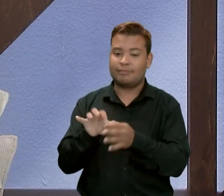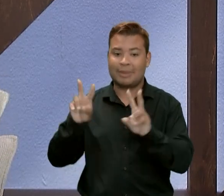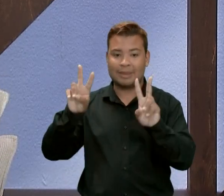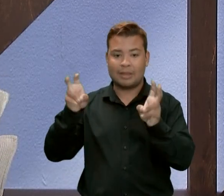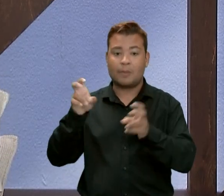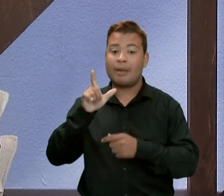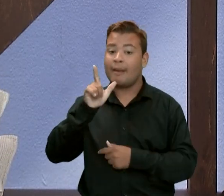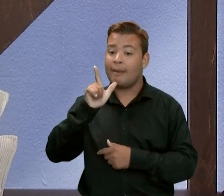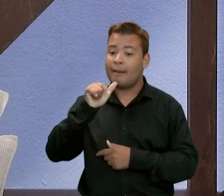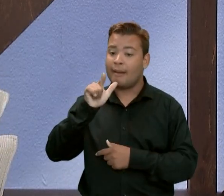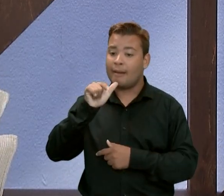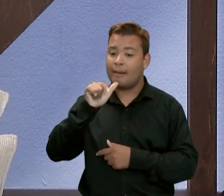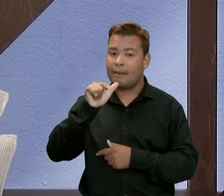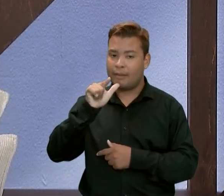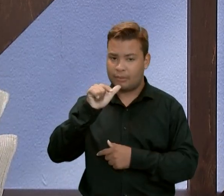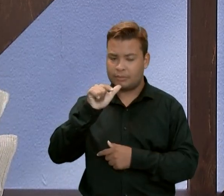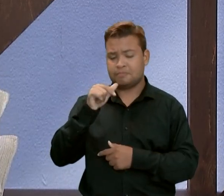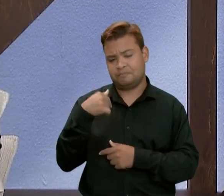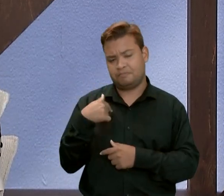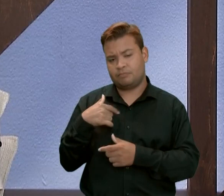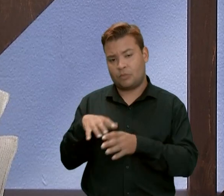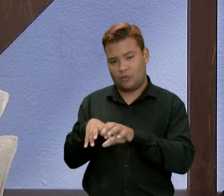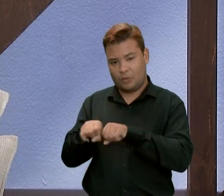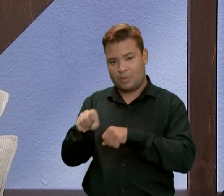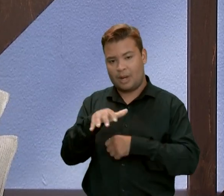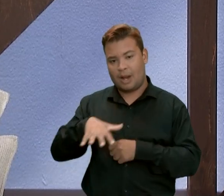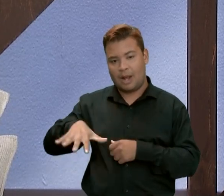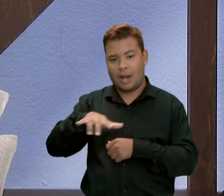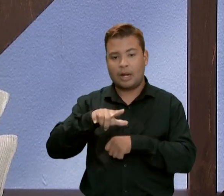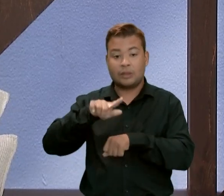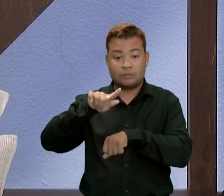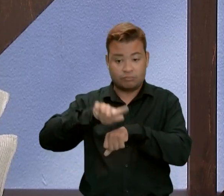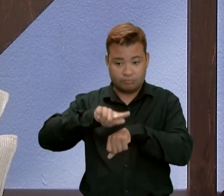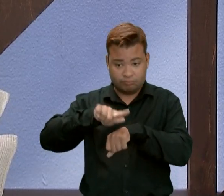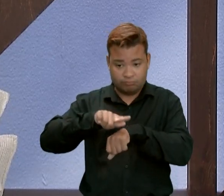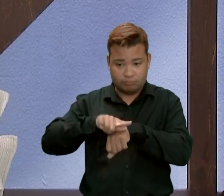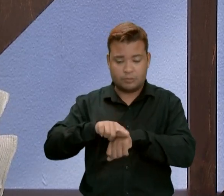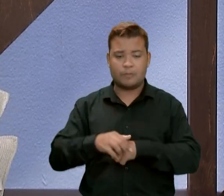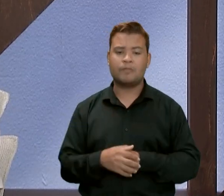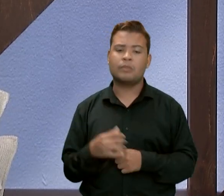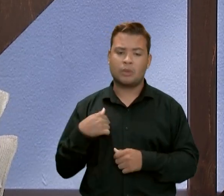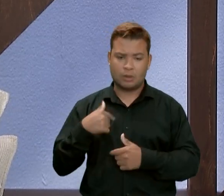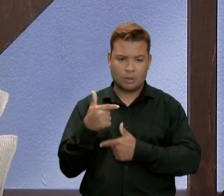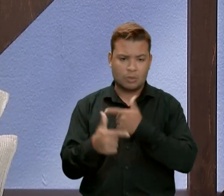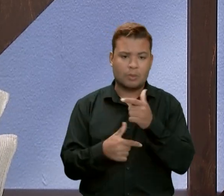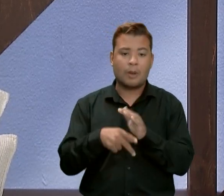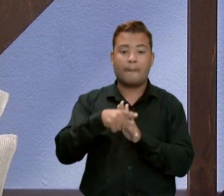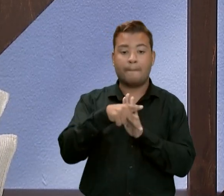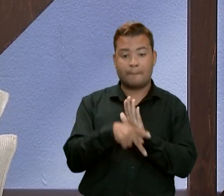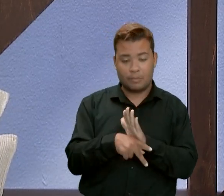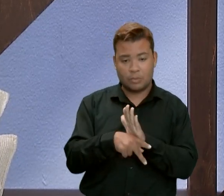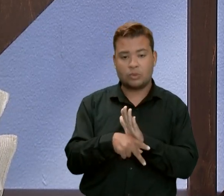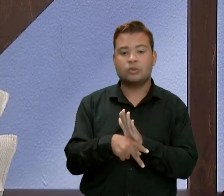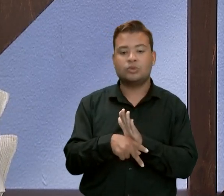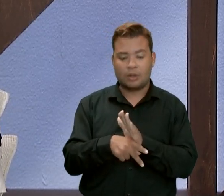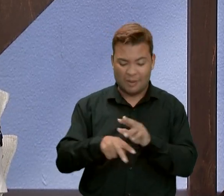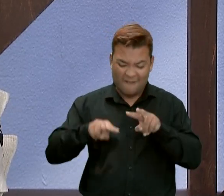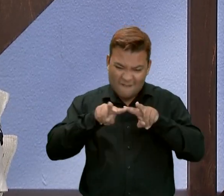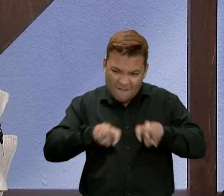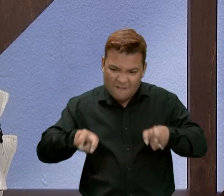E também por causa da minha formação, eu sou geóloga, né? Então eu trabalhei também em projetos de mineração antes de entrar na